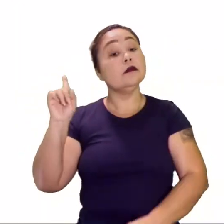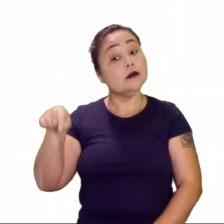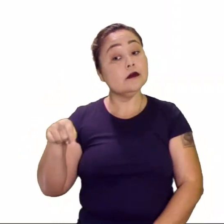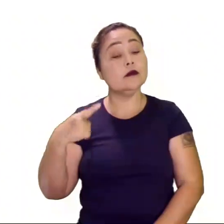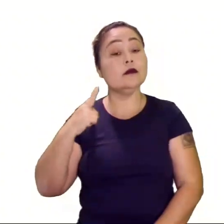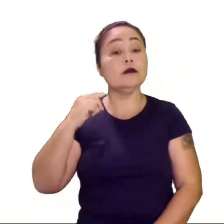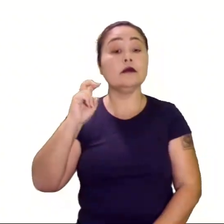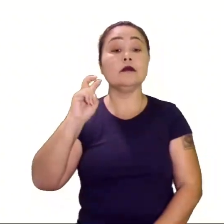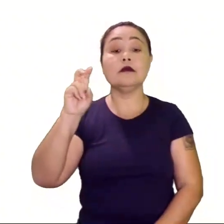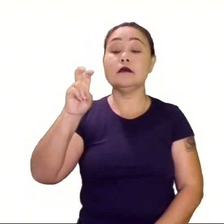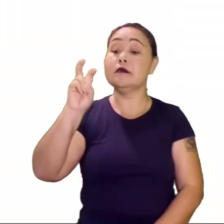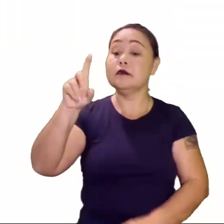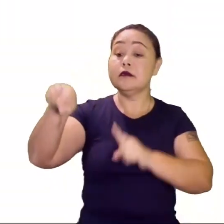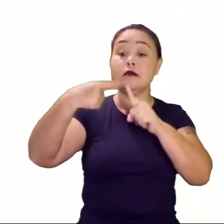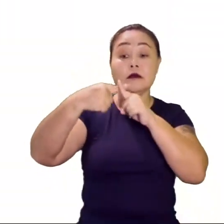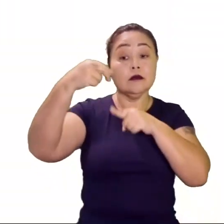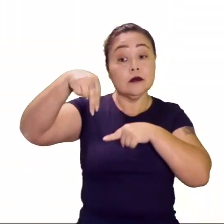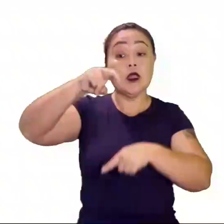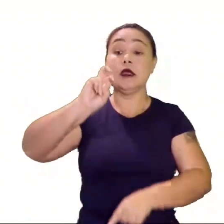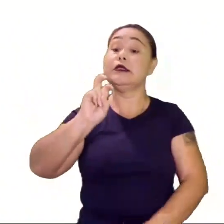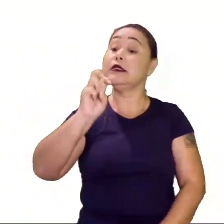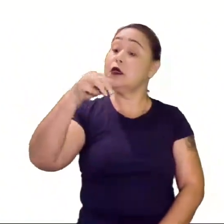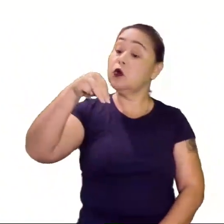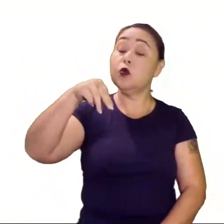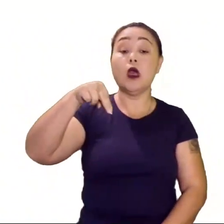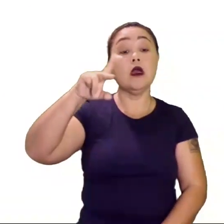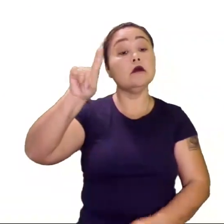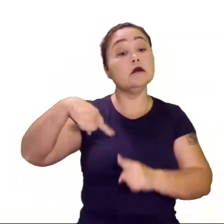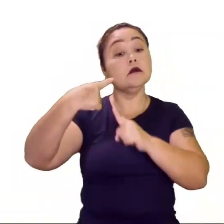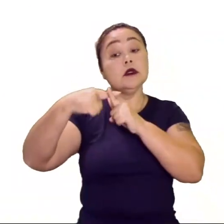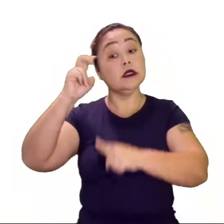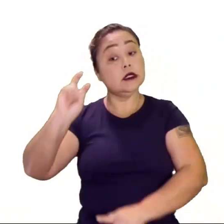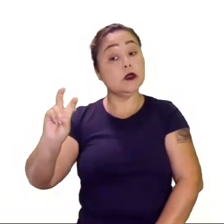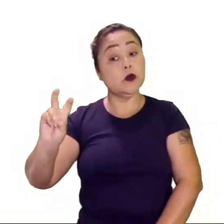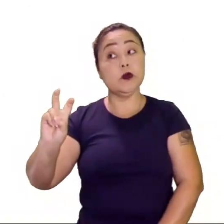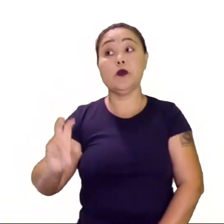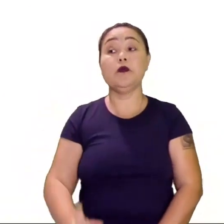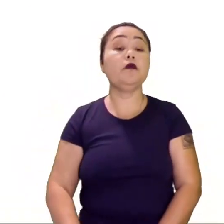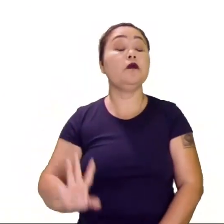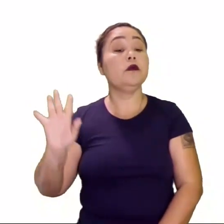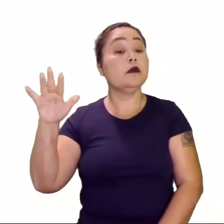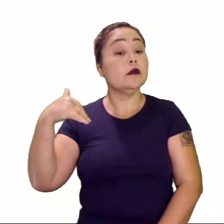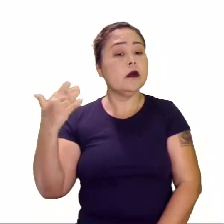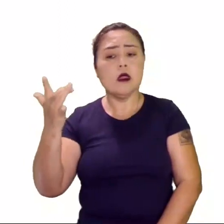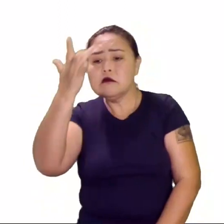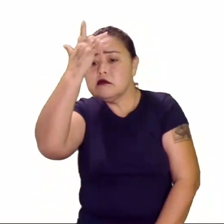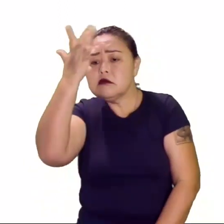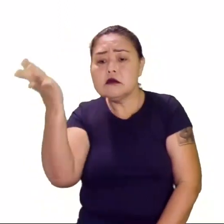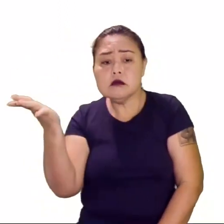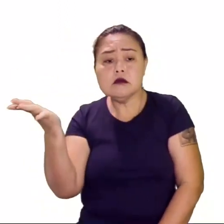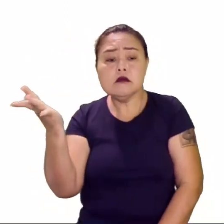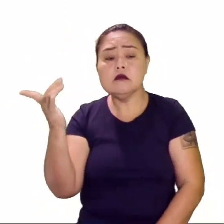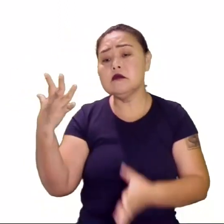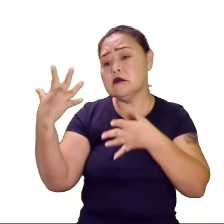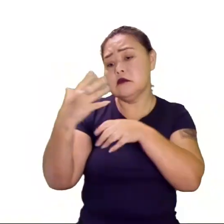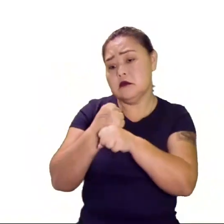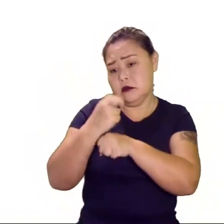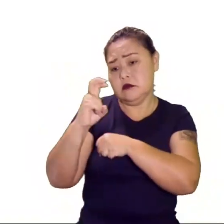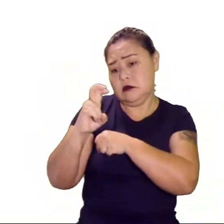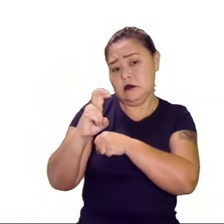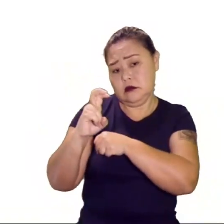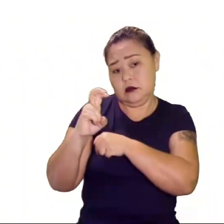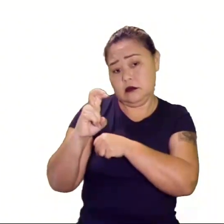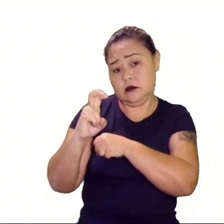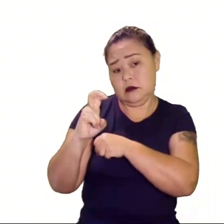né? 5 vezes N, 5N. Menos 5 vezes 1? 5. 5. Aqui tá fácil, né? Porque, ó, somar com